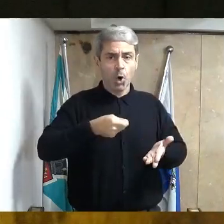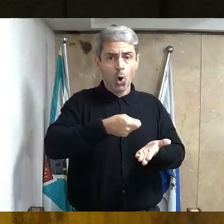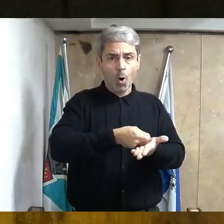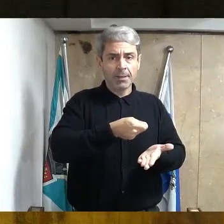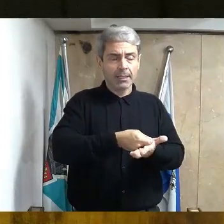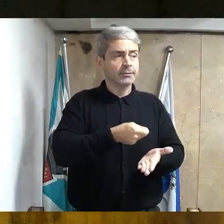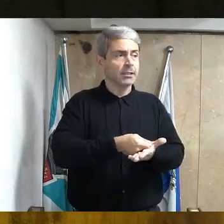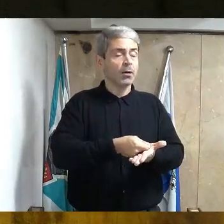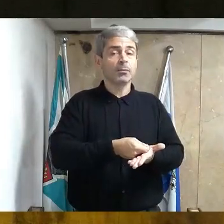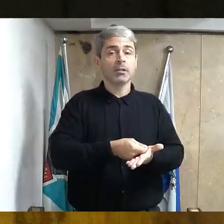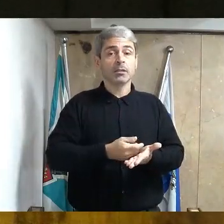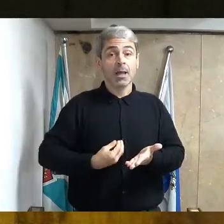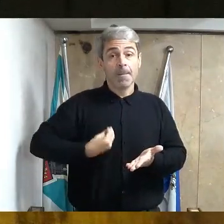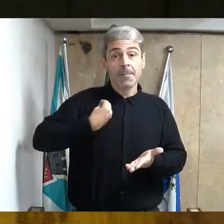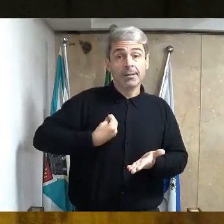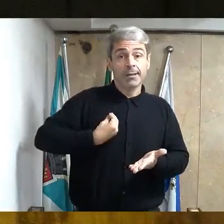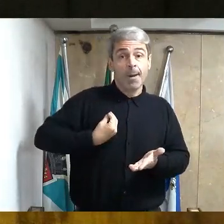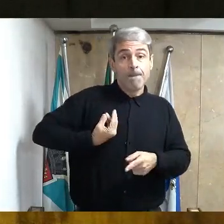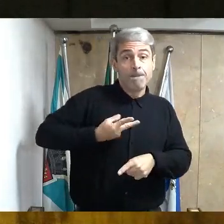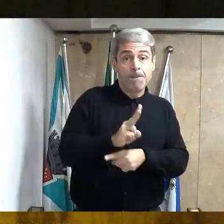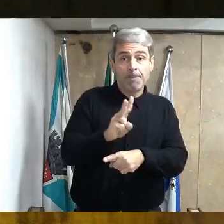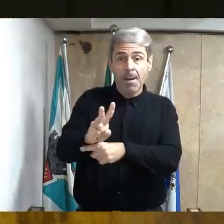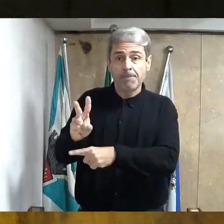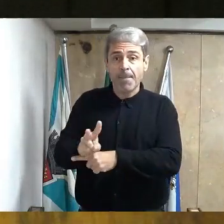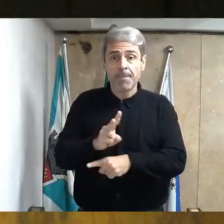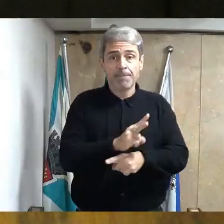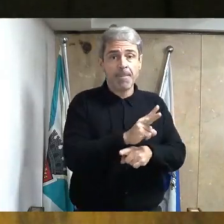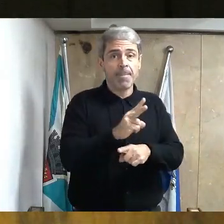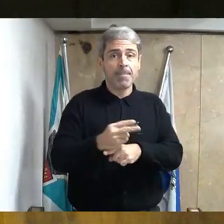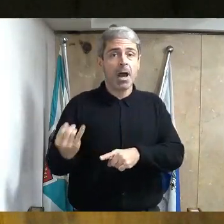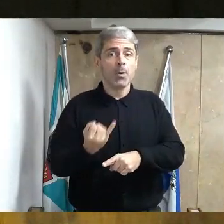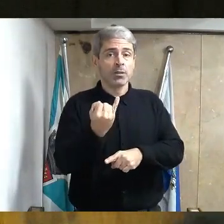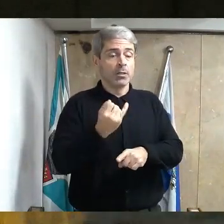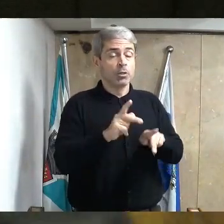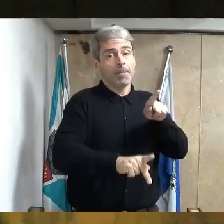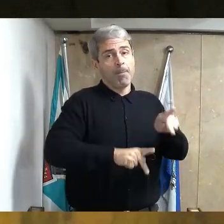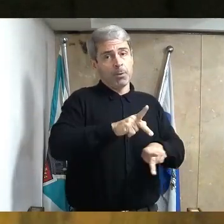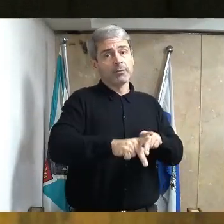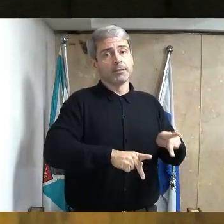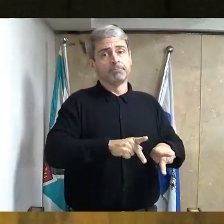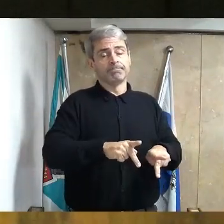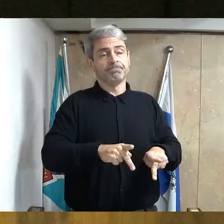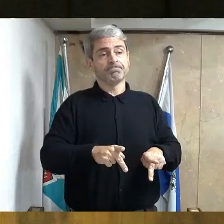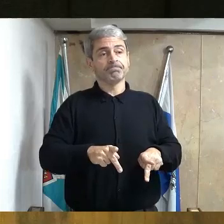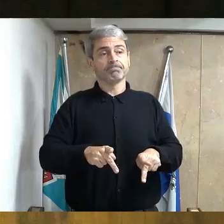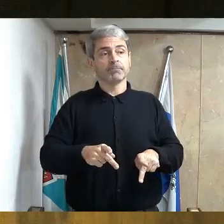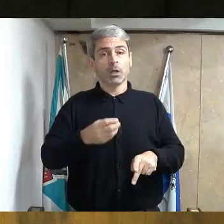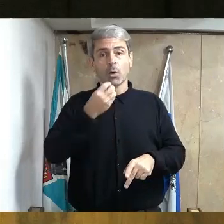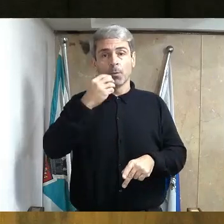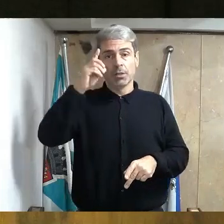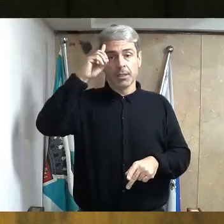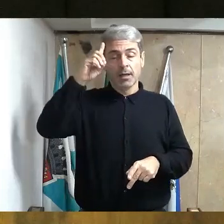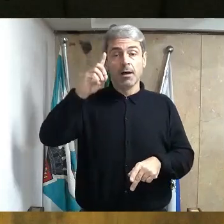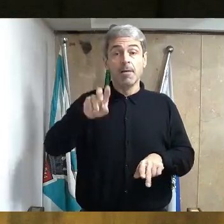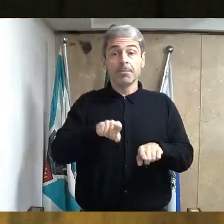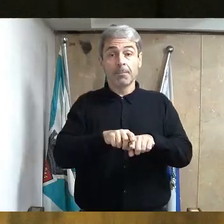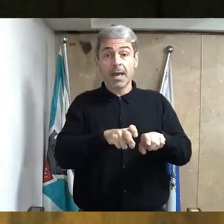aqui, estar aqui defendendo o interesse da nossa população. Quero dar um bom dia também à